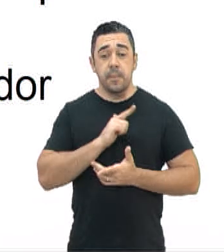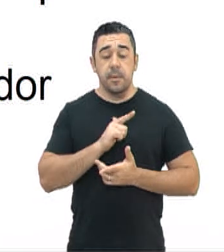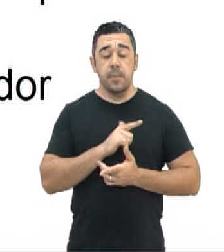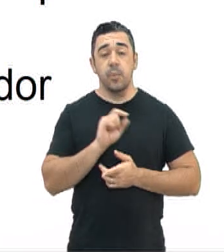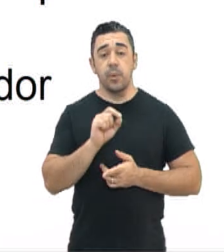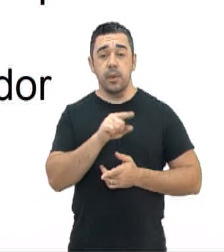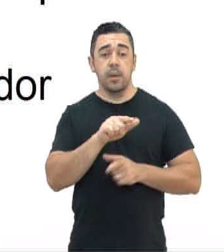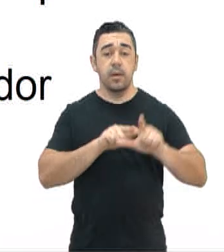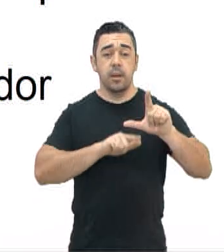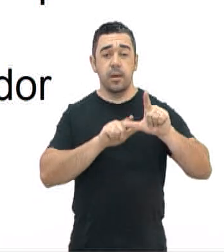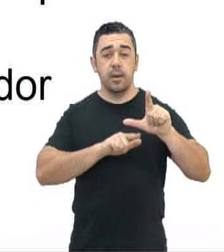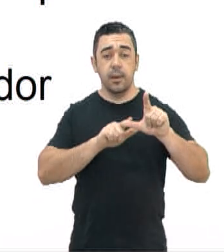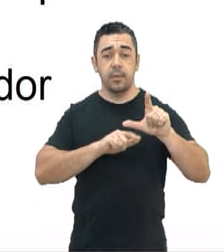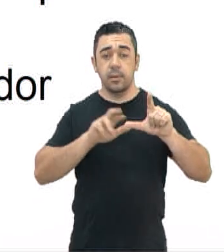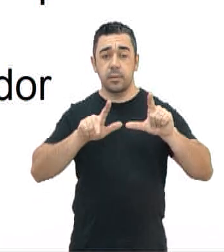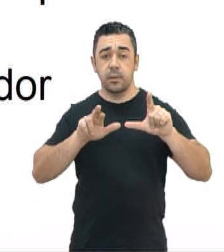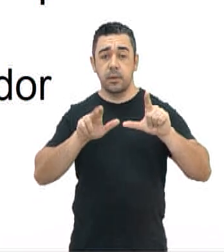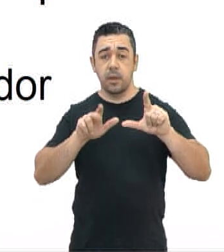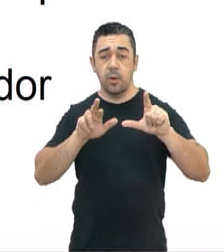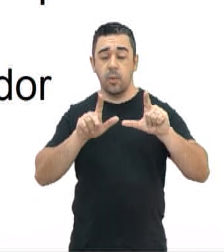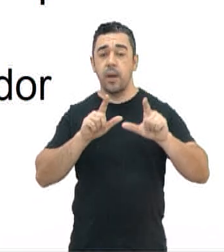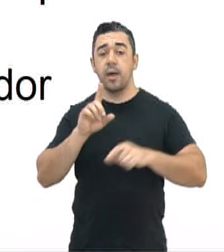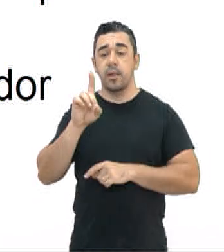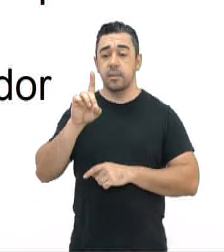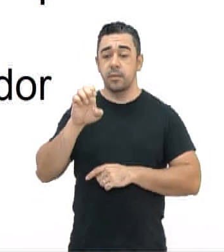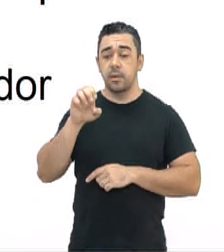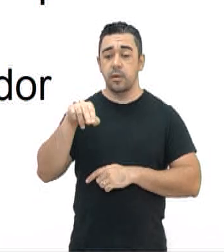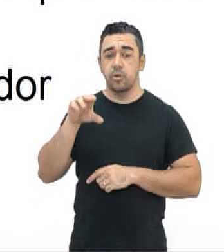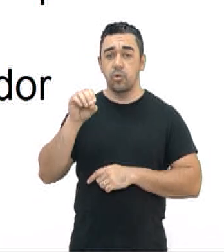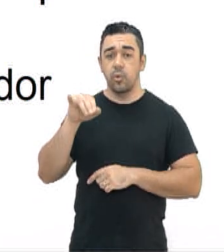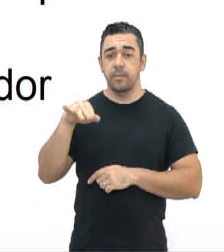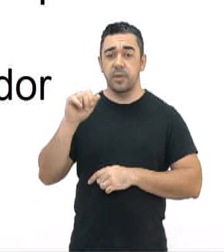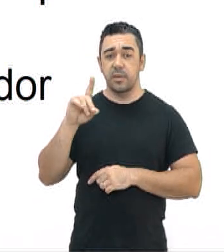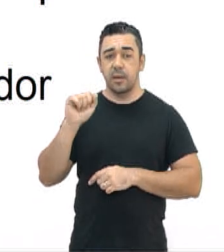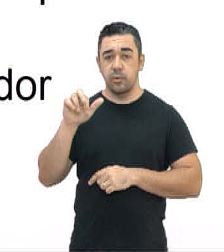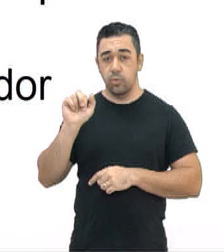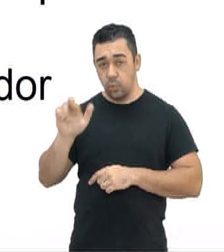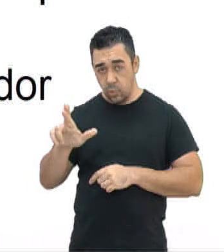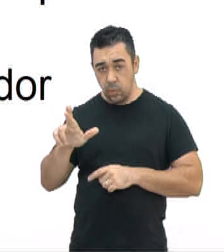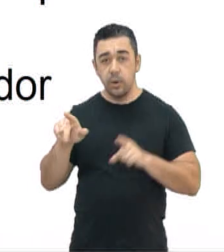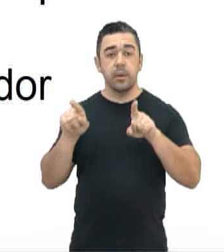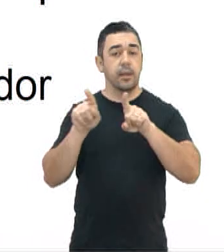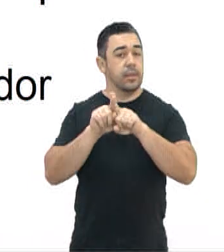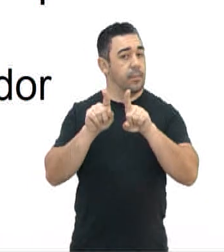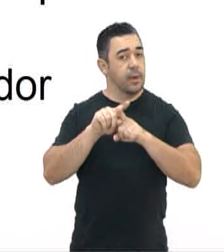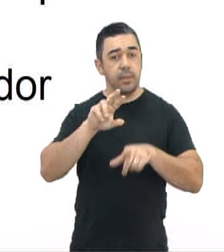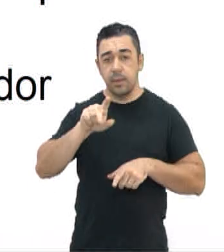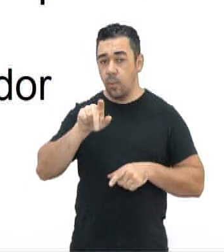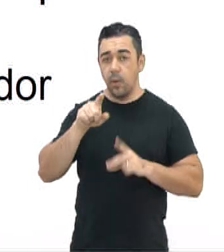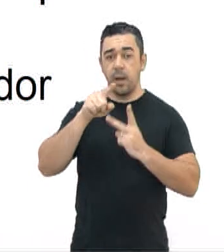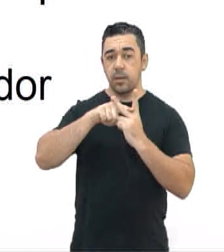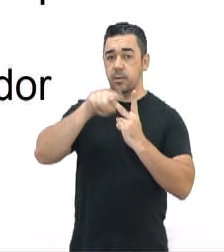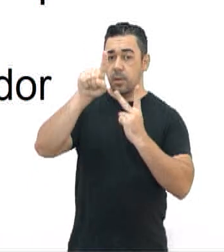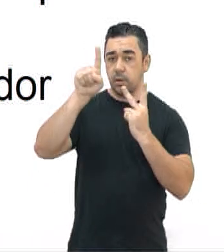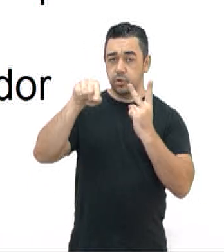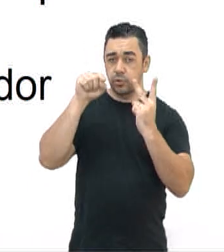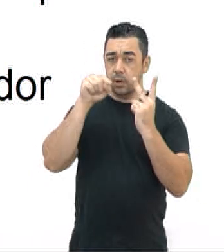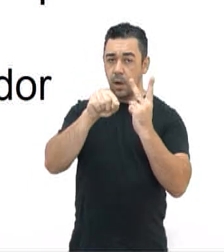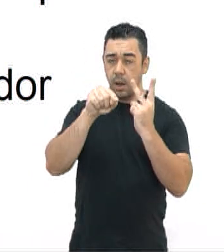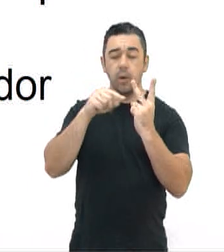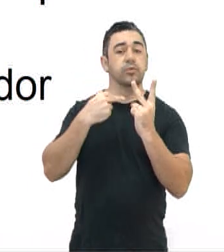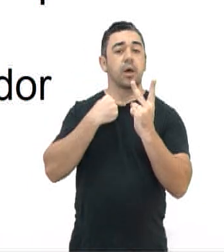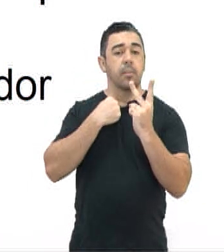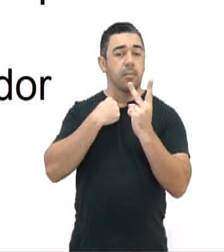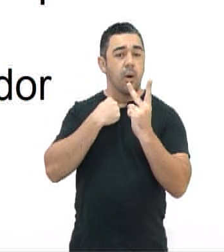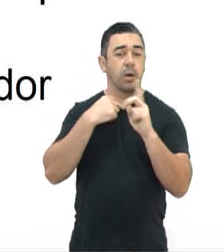não esteja nem no denominador e nem no radical. Isso daí foi falado na aula passada, para